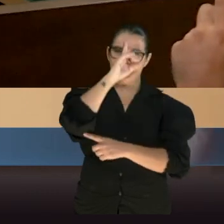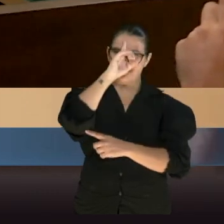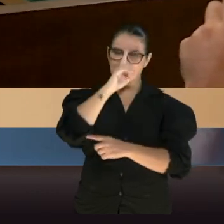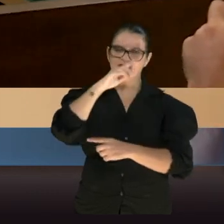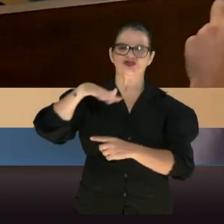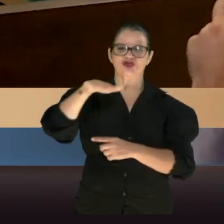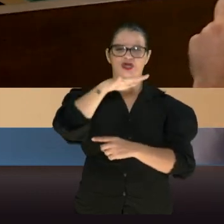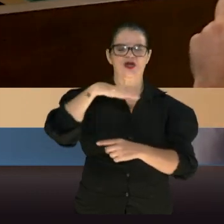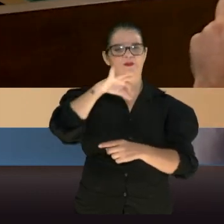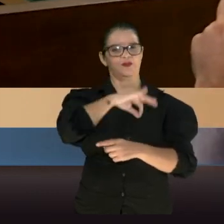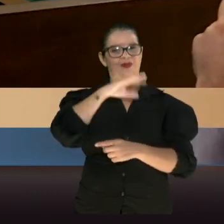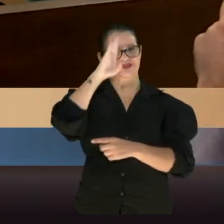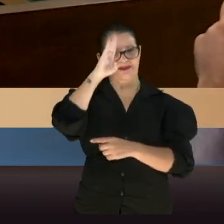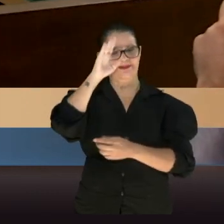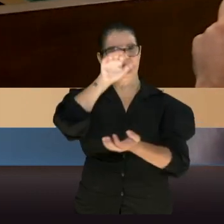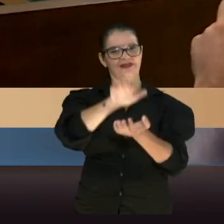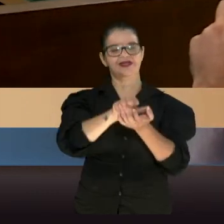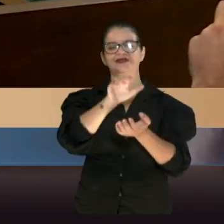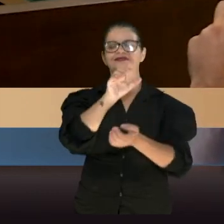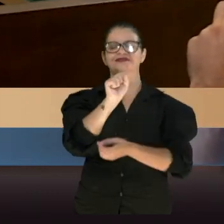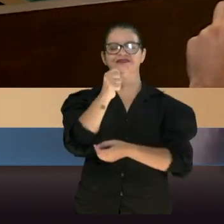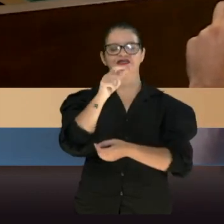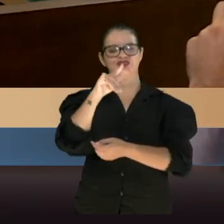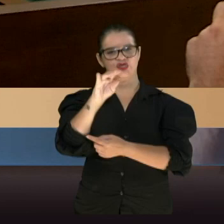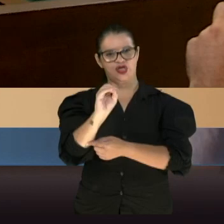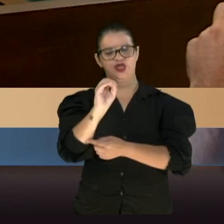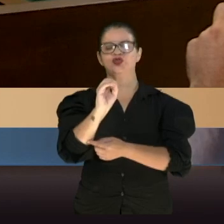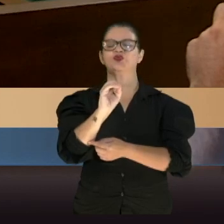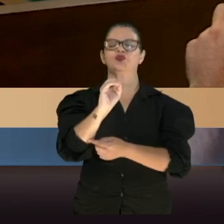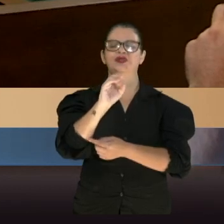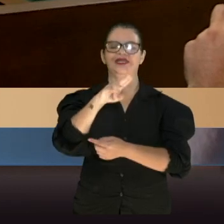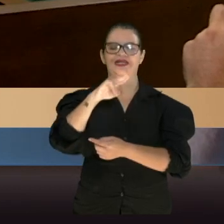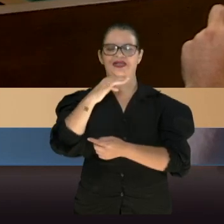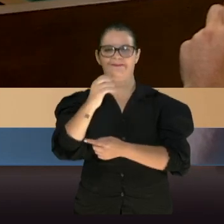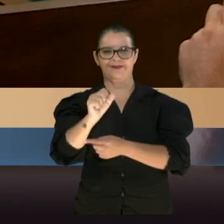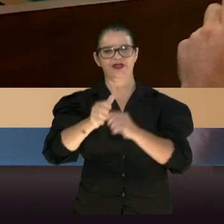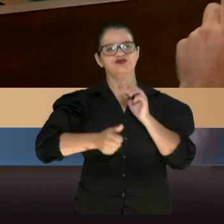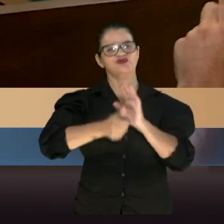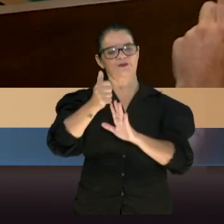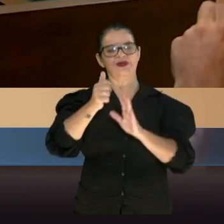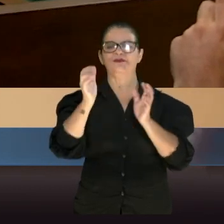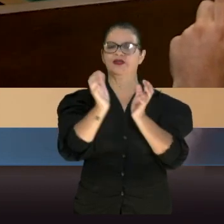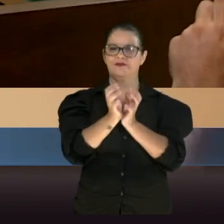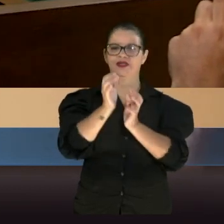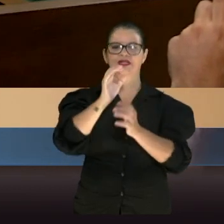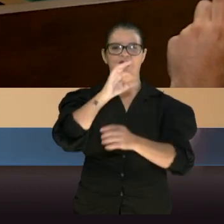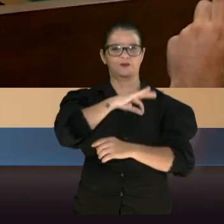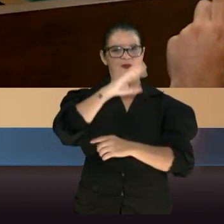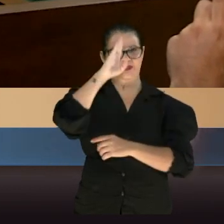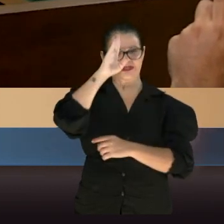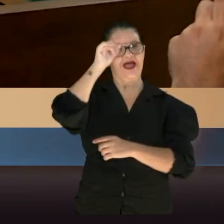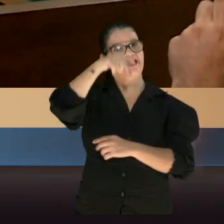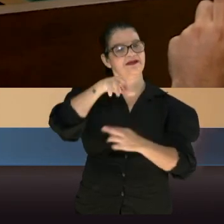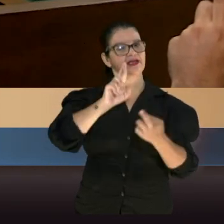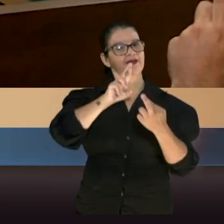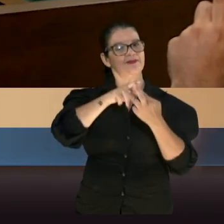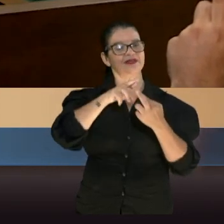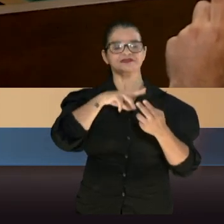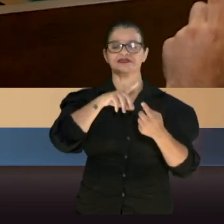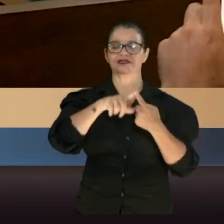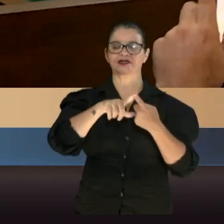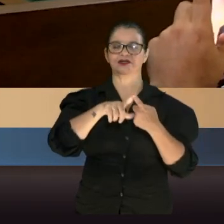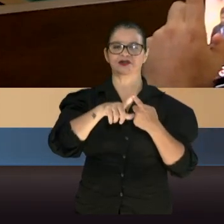Pernambuco, sargento Neemias Júnior, do 1º Batalhão da Polícia Militar, aqui representando as praças